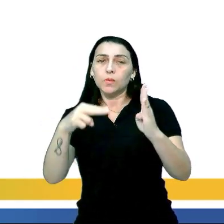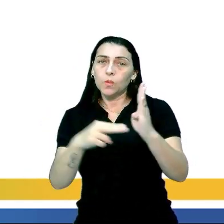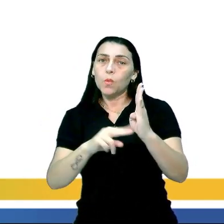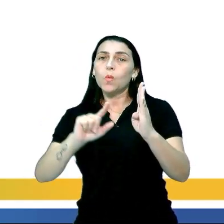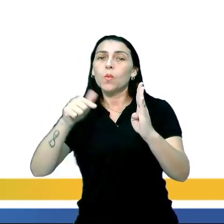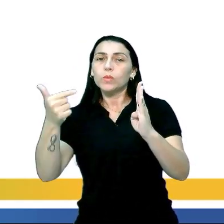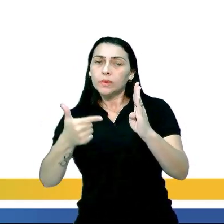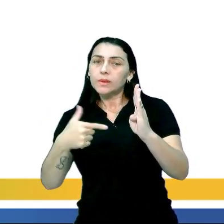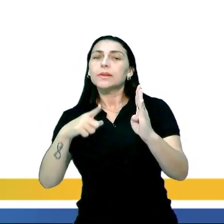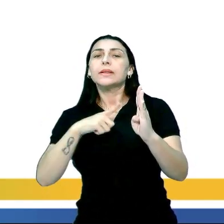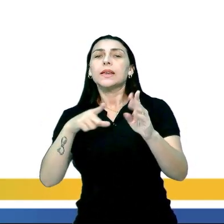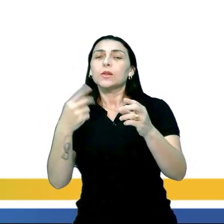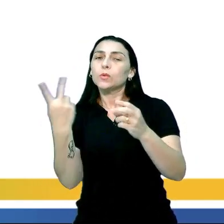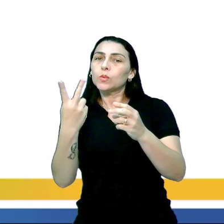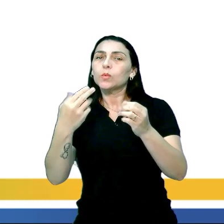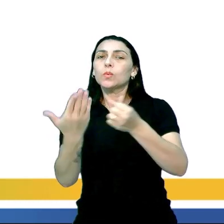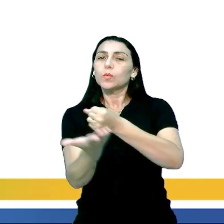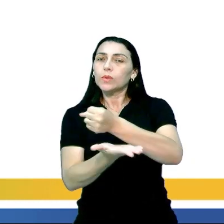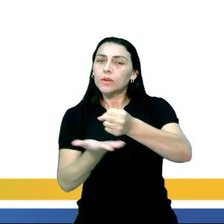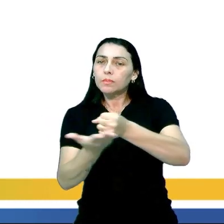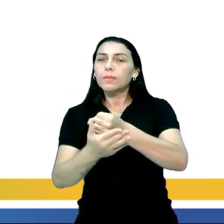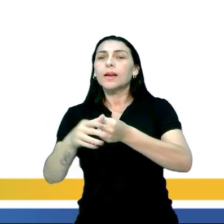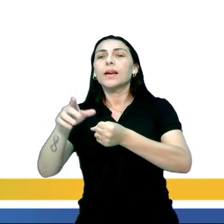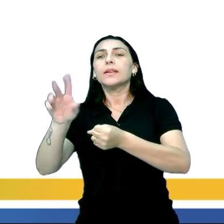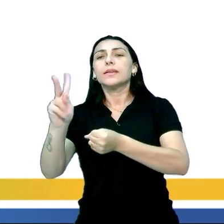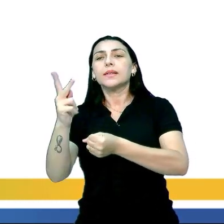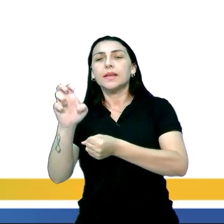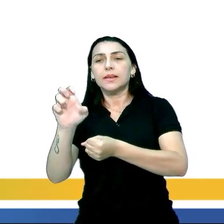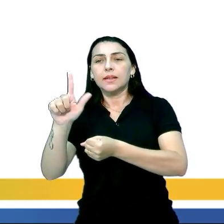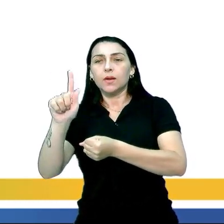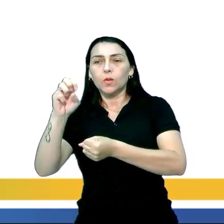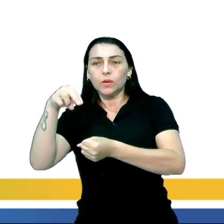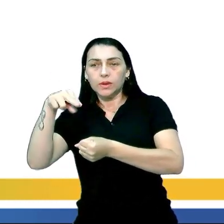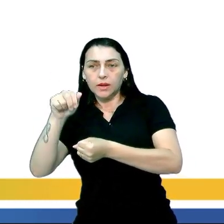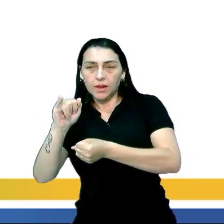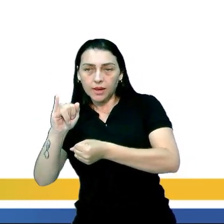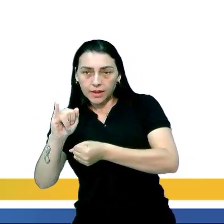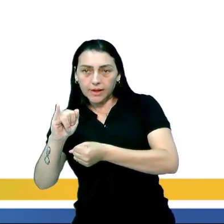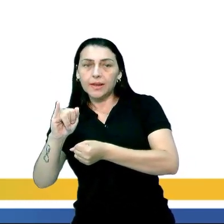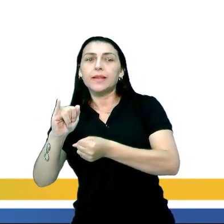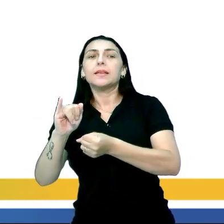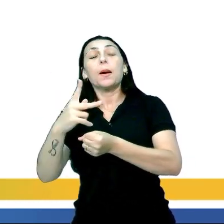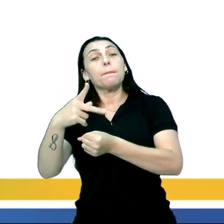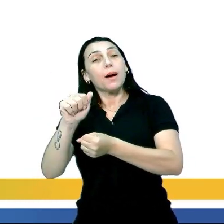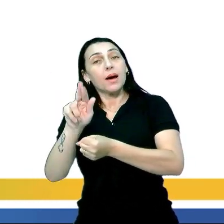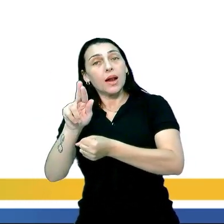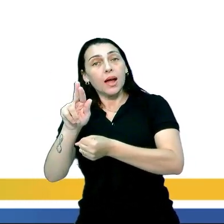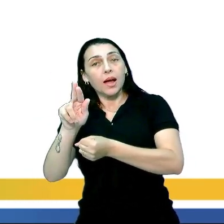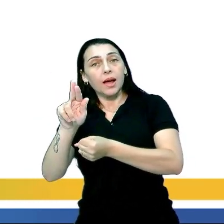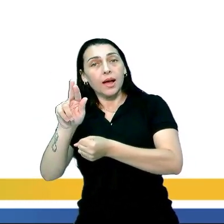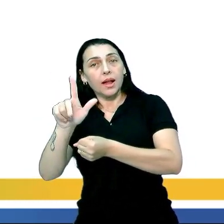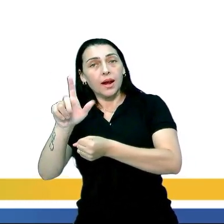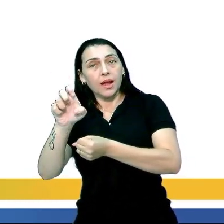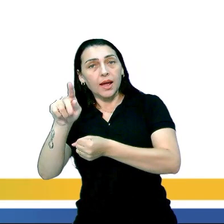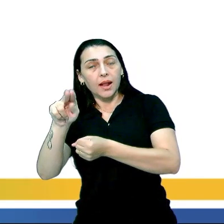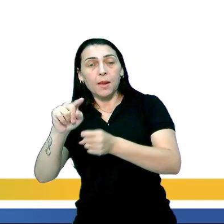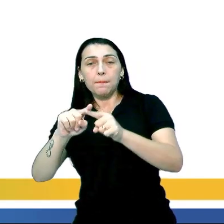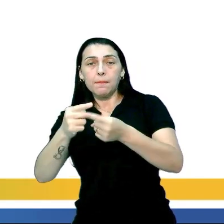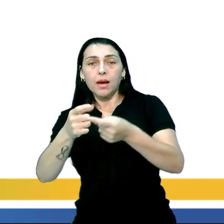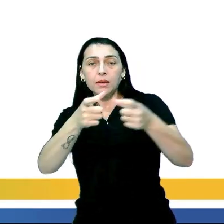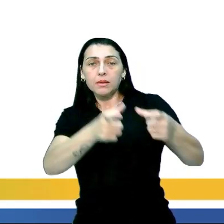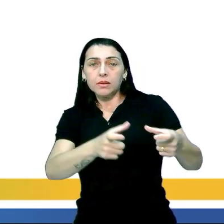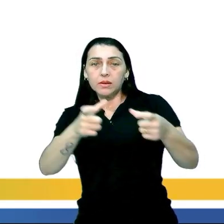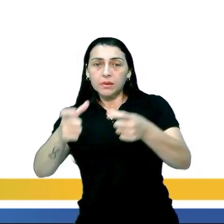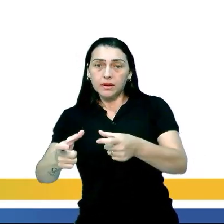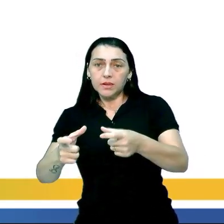também tem duas bases hexagonais congruentes e paralelas, mas elas estão posicionadas de